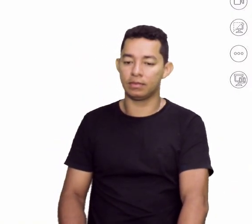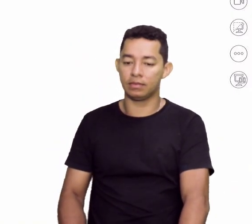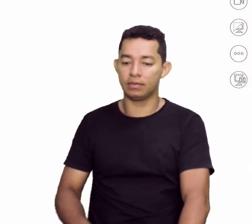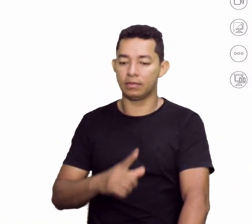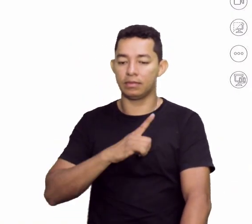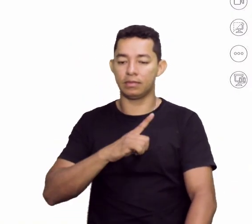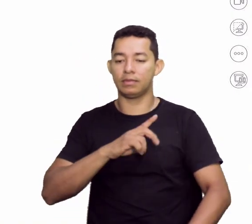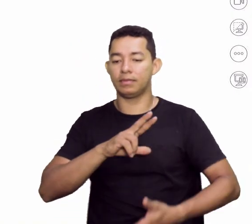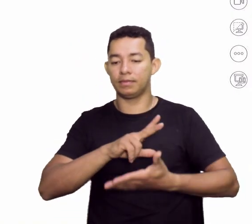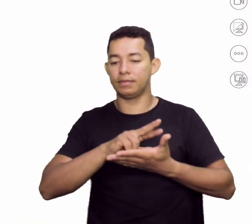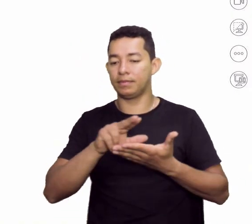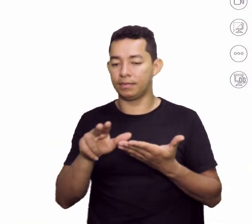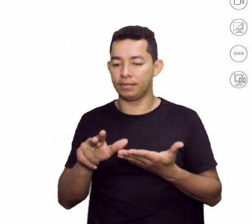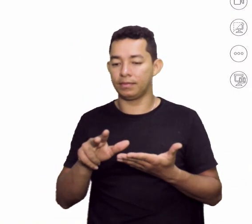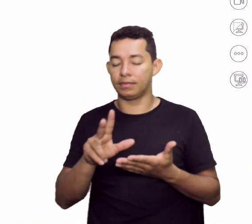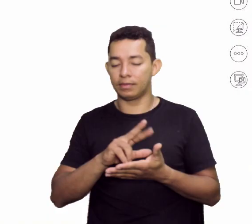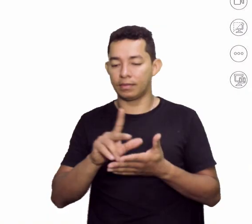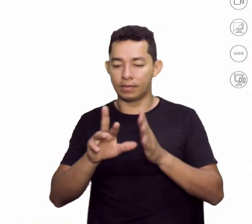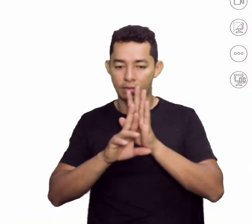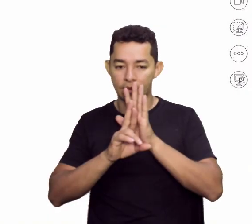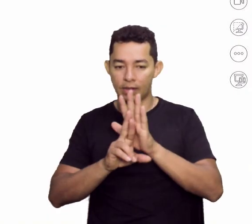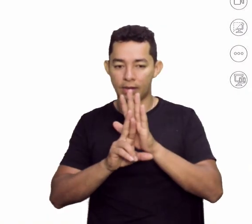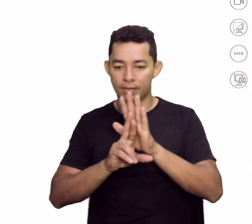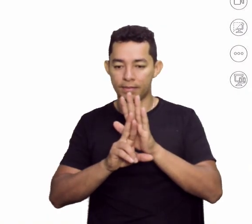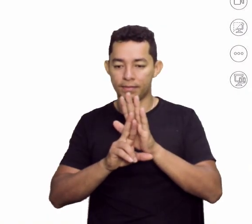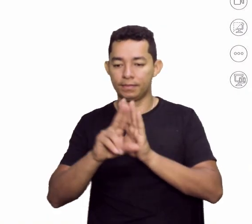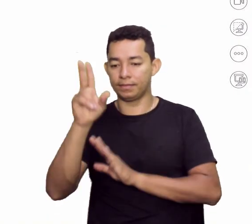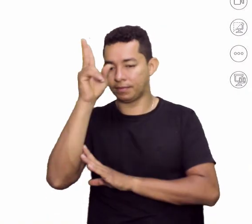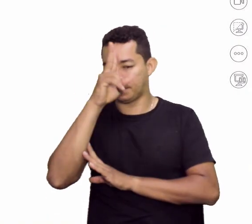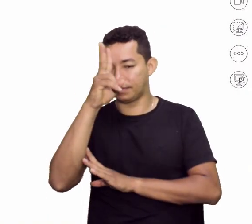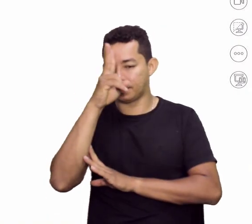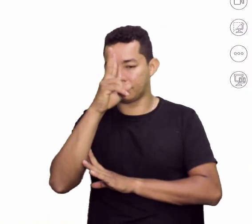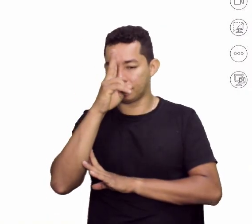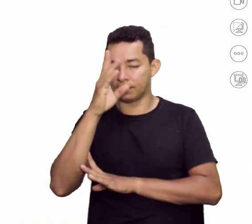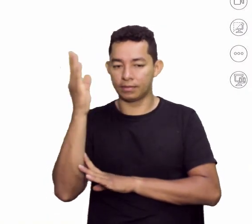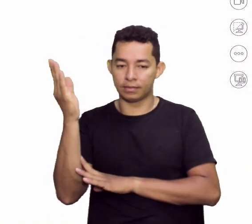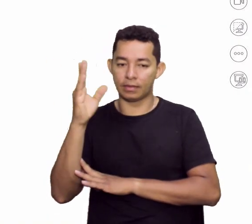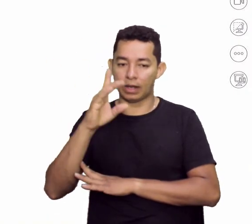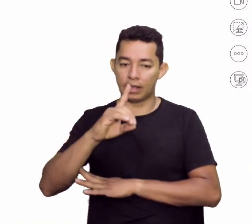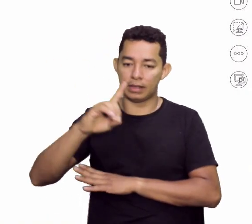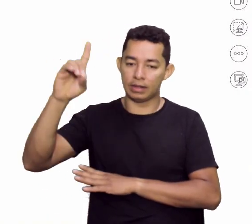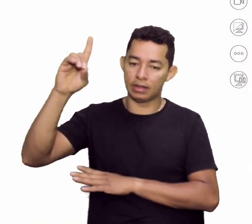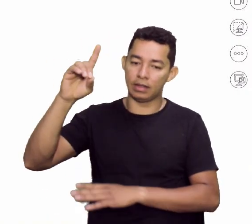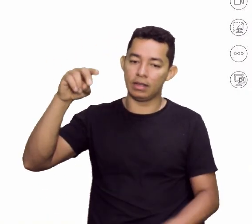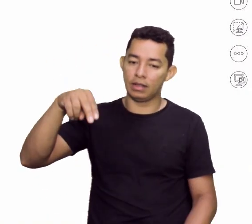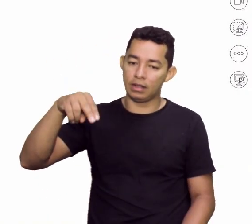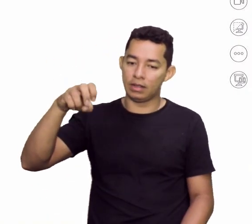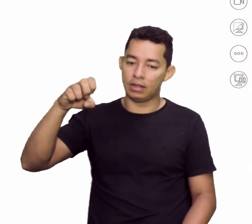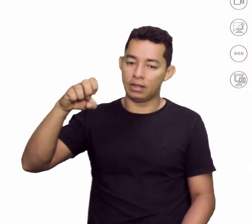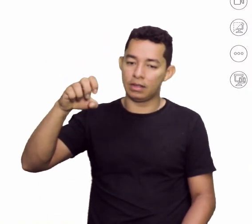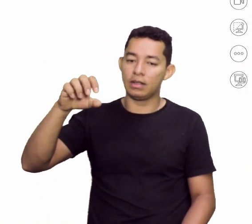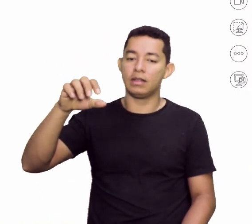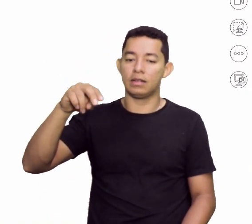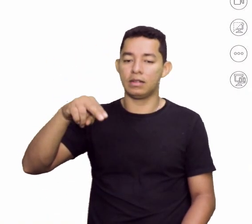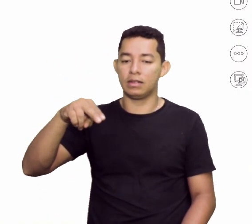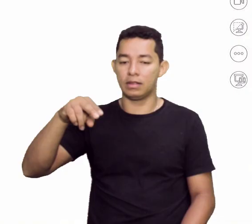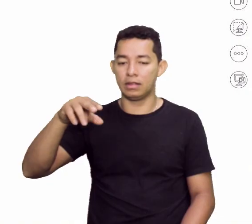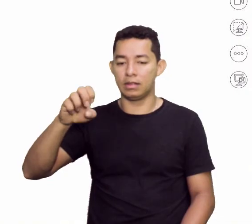tem lá muitas representações, muitas histórias sobre a deusa semideusa,